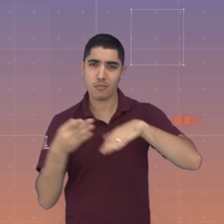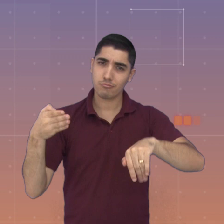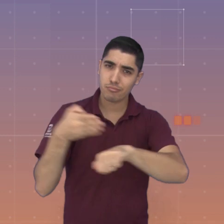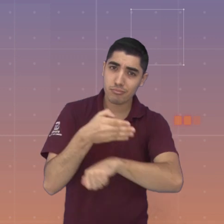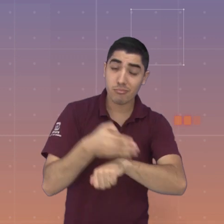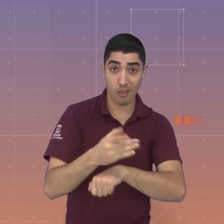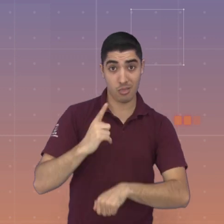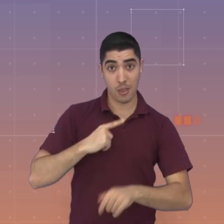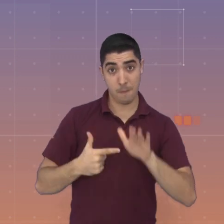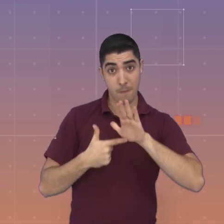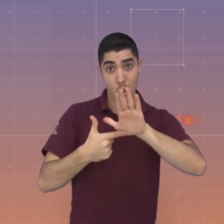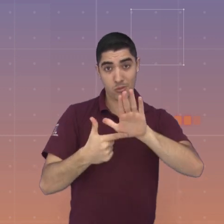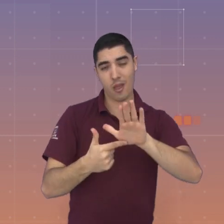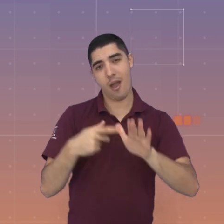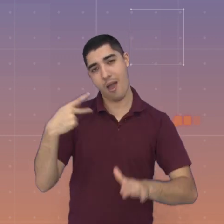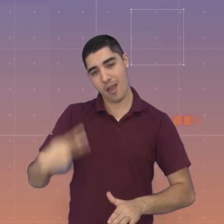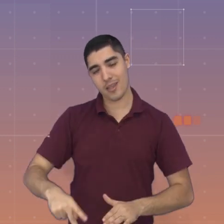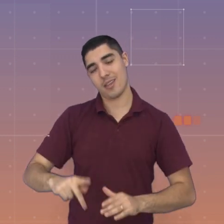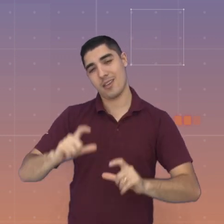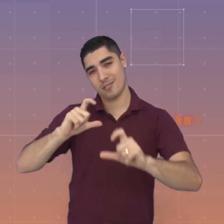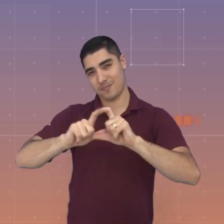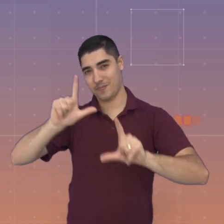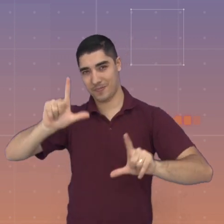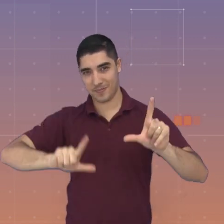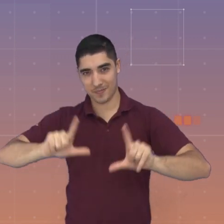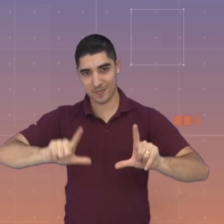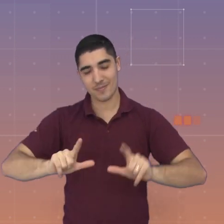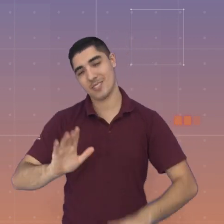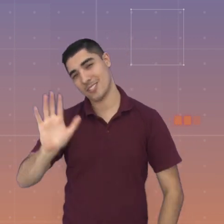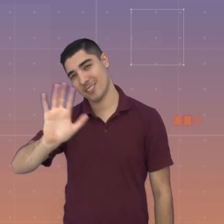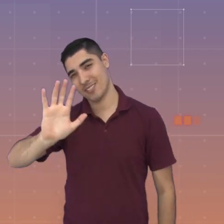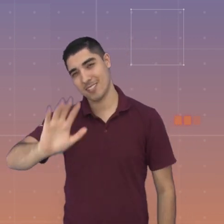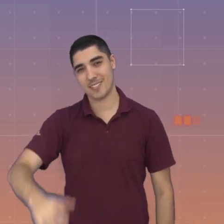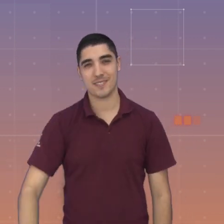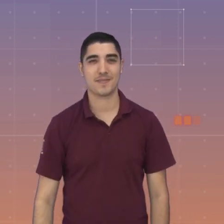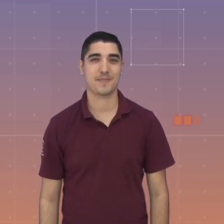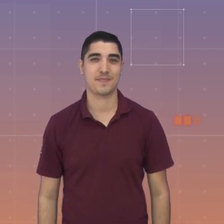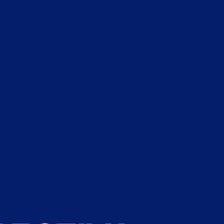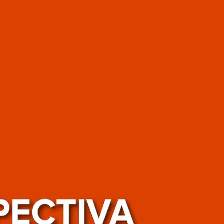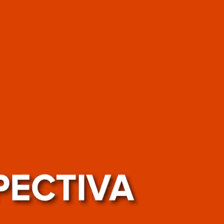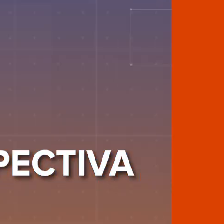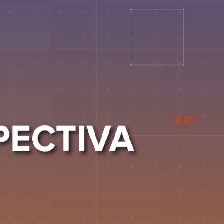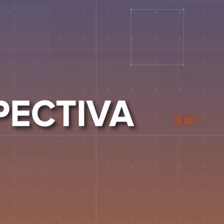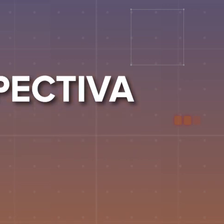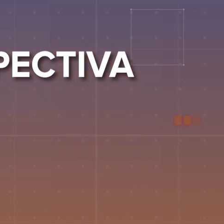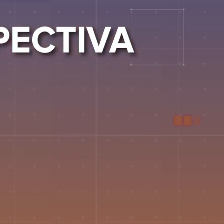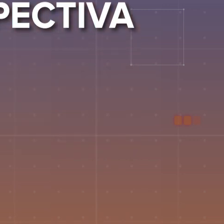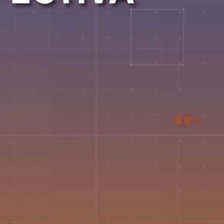sociais que estão aqui na tela pelo @TV Câmara SJC. Até mais!